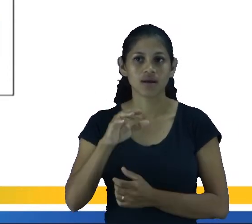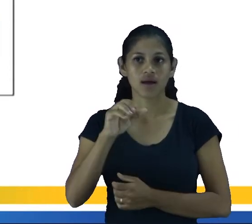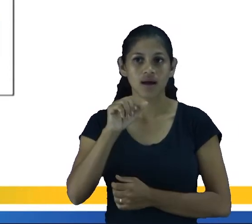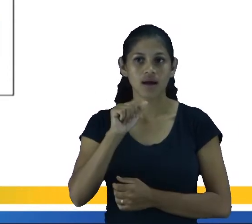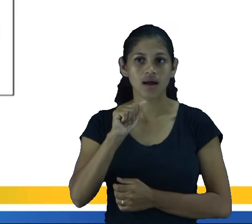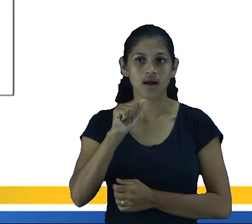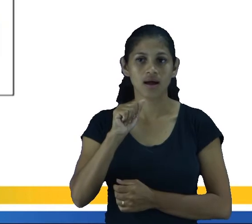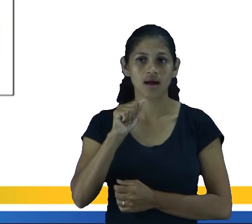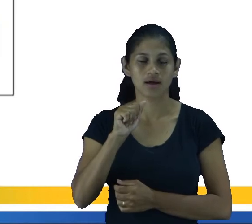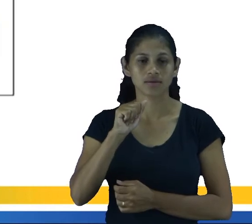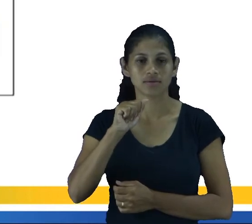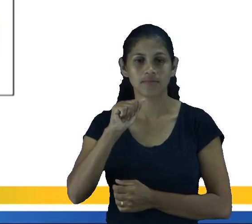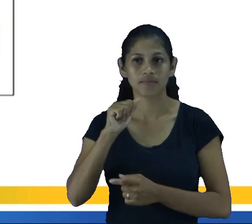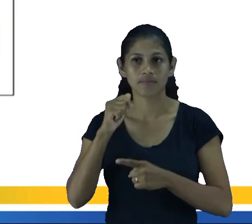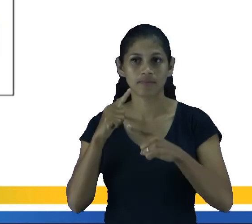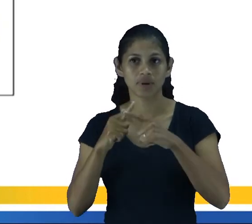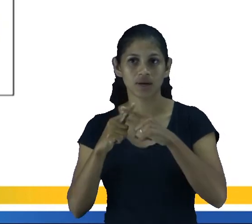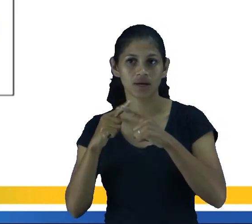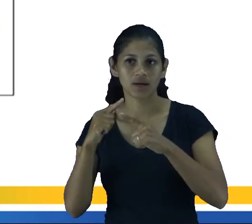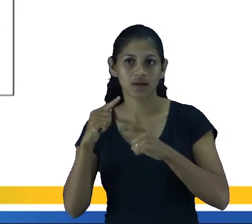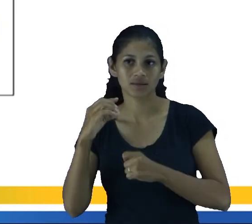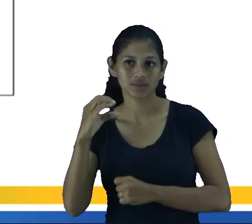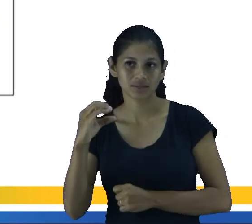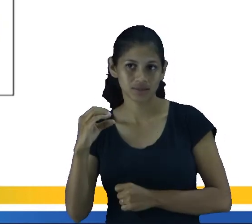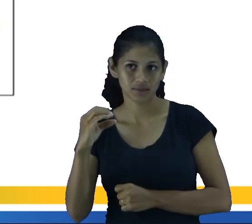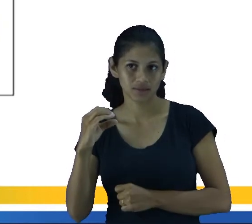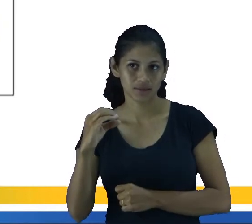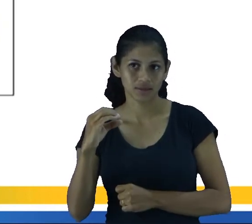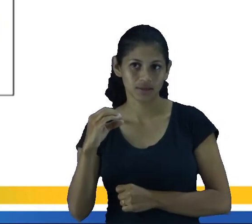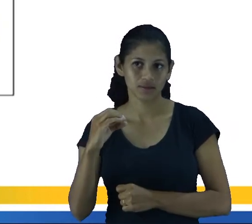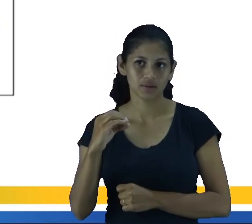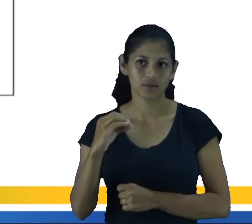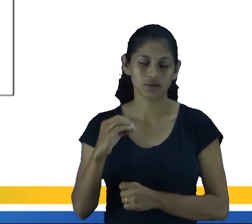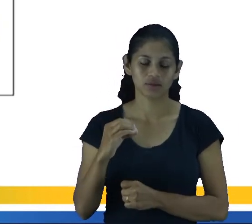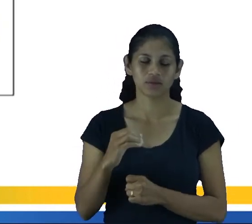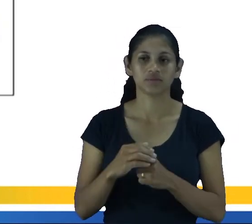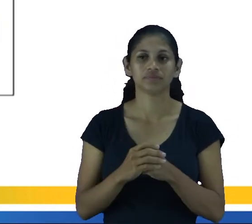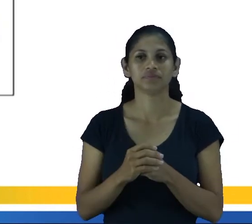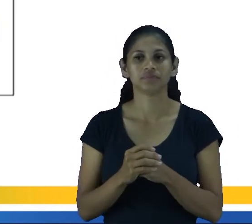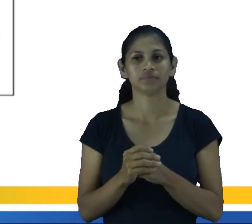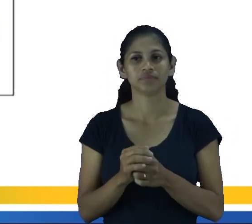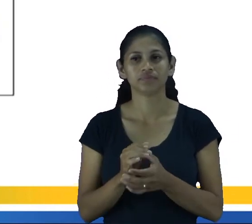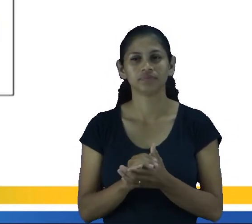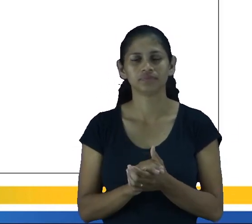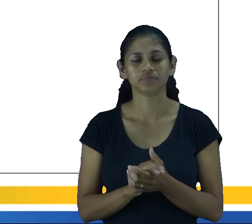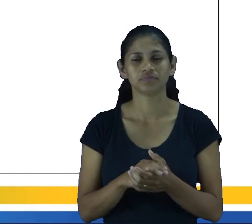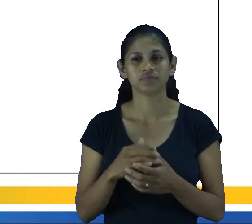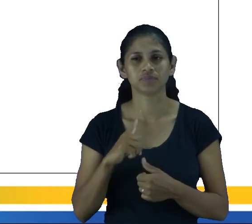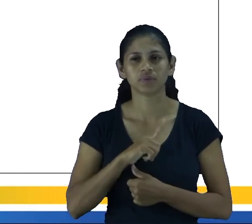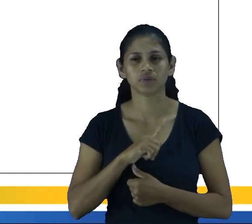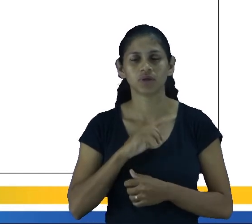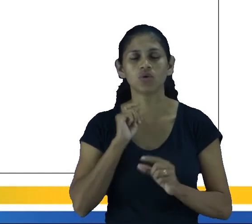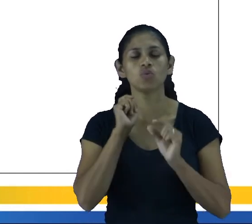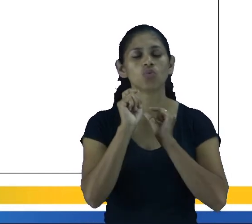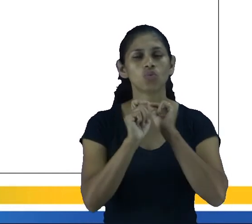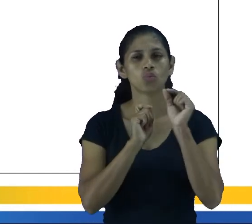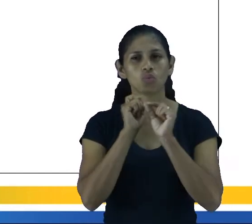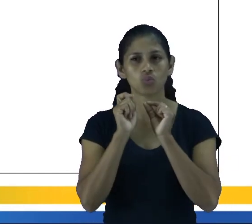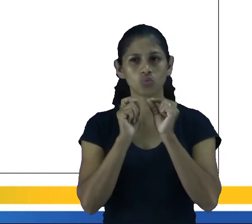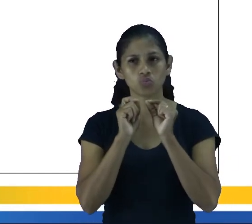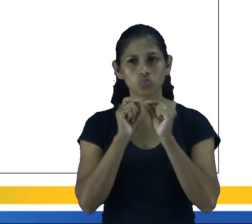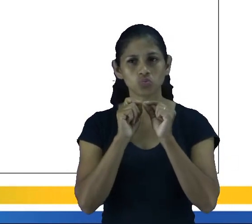D e o C vai se ligar ao B, porque ele é um cátion, se liga ao ânion. E aí a gente tem o quê? A gente vai ter